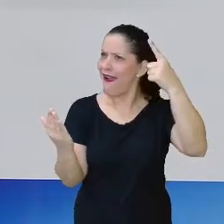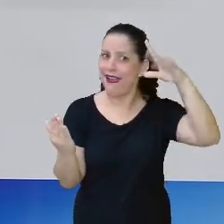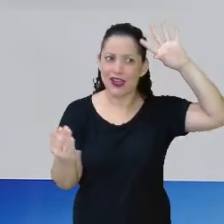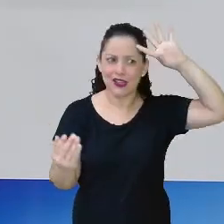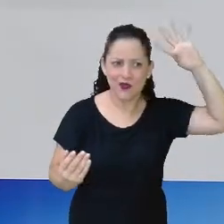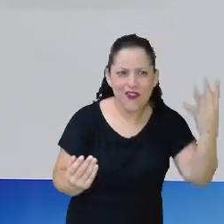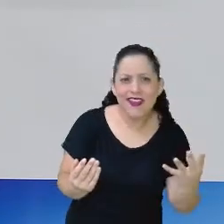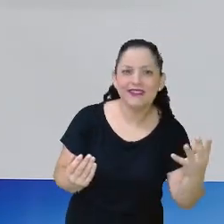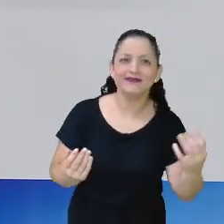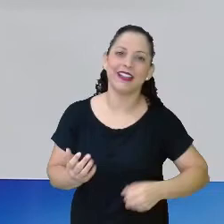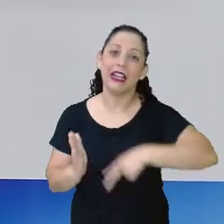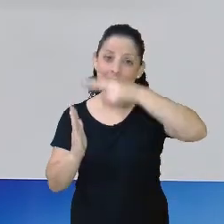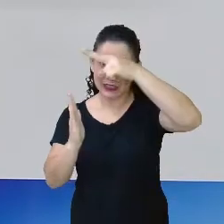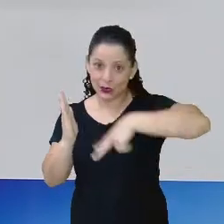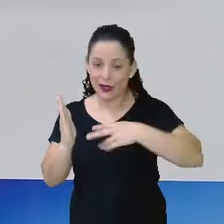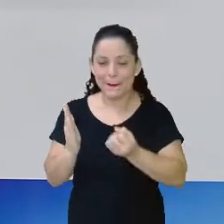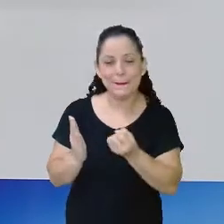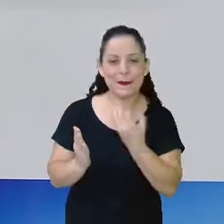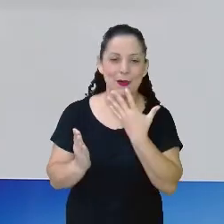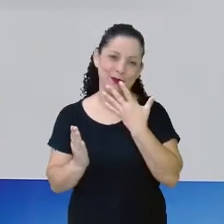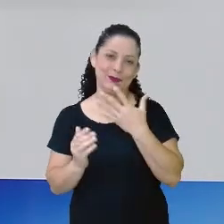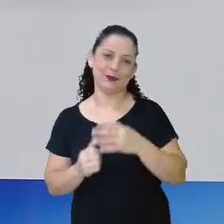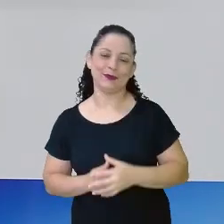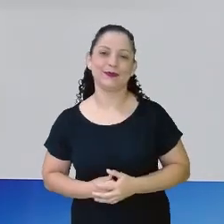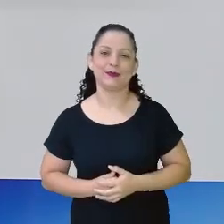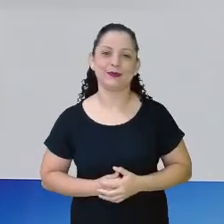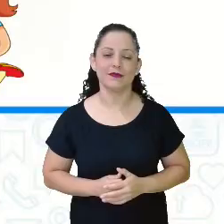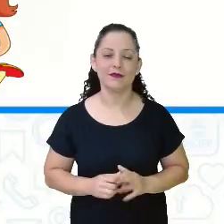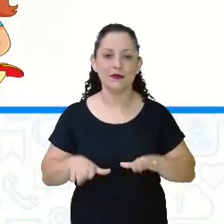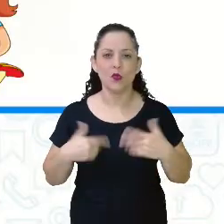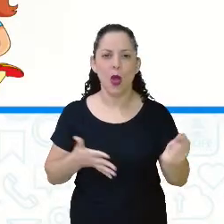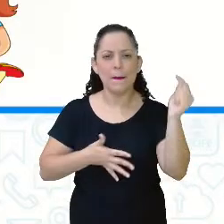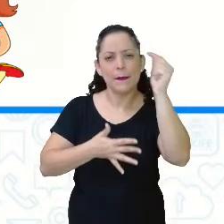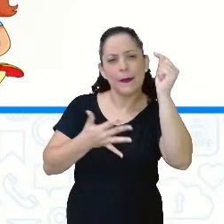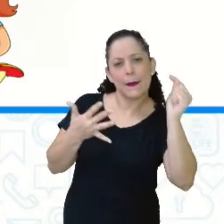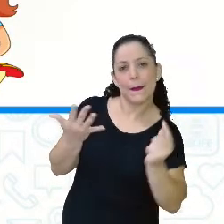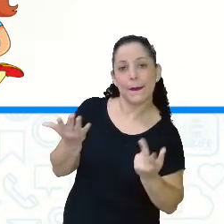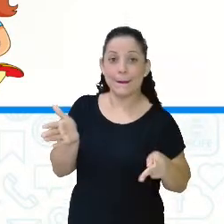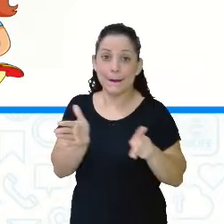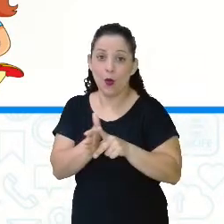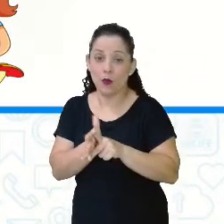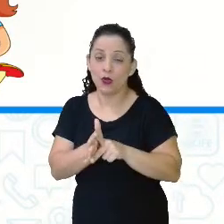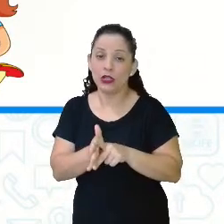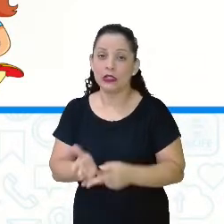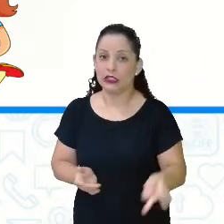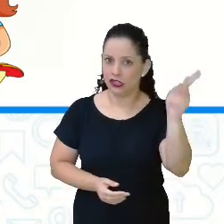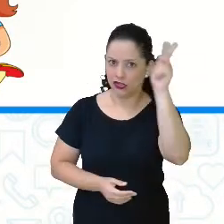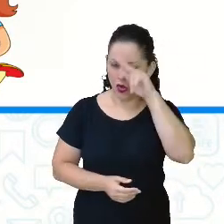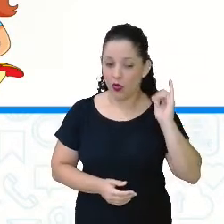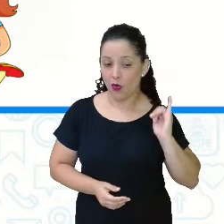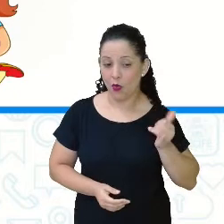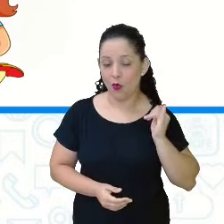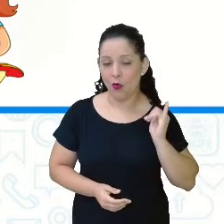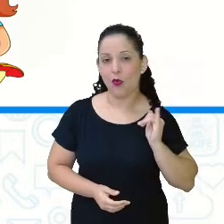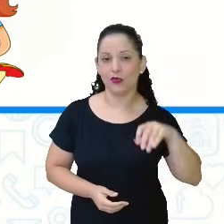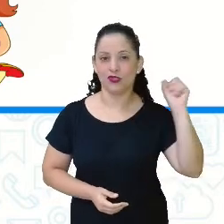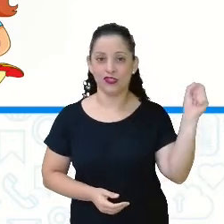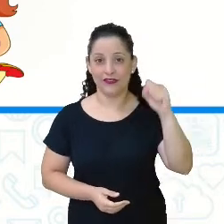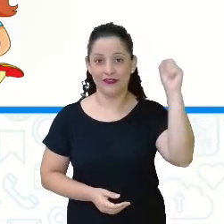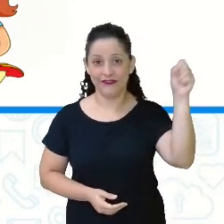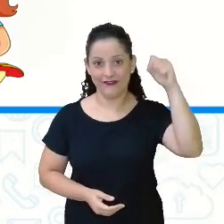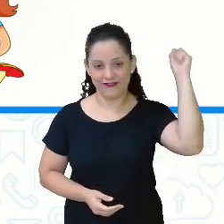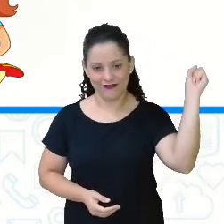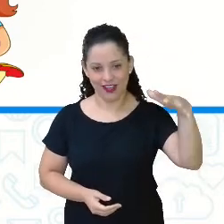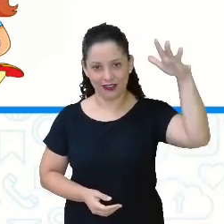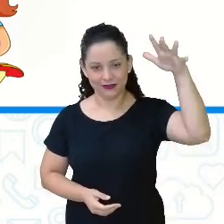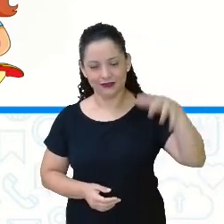válido. Leitura sempre é muito bom, gente. Então, quais são os elementos dos contos de fadas? Isso aqui eu não tinha trazido ainda em nenhuma aula, tá?